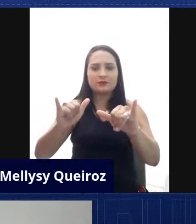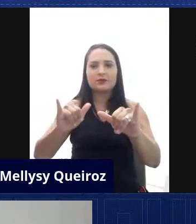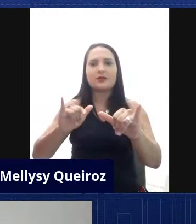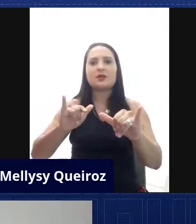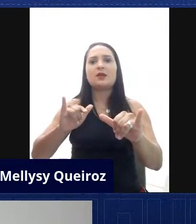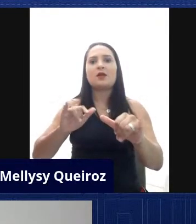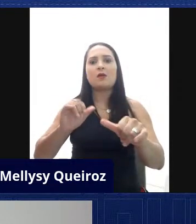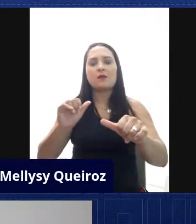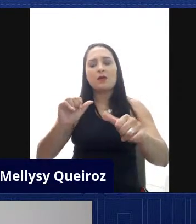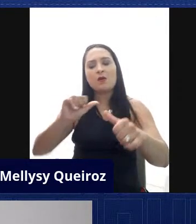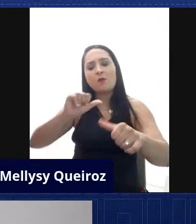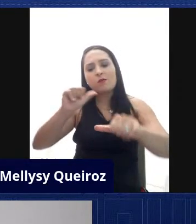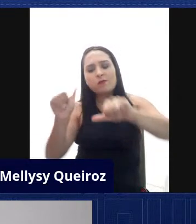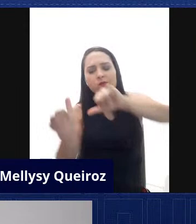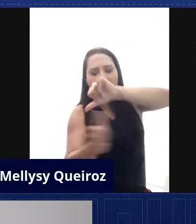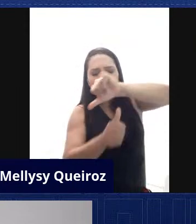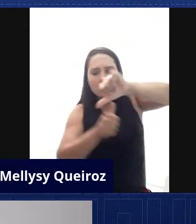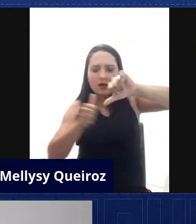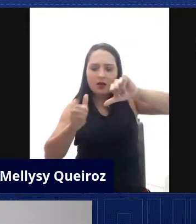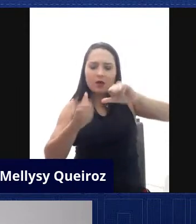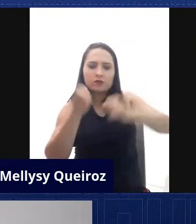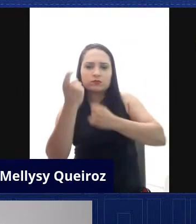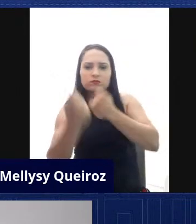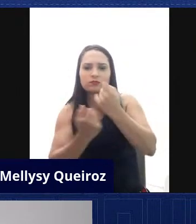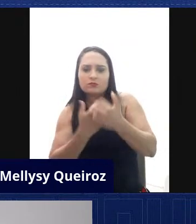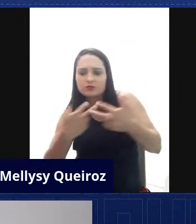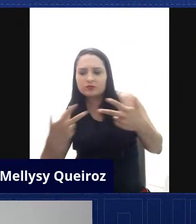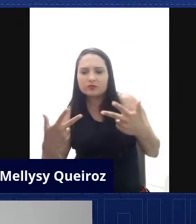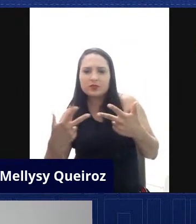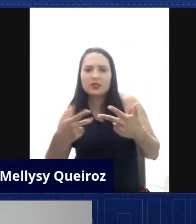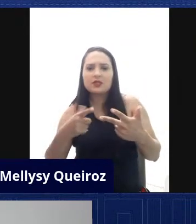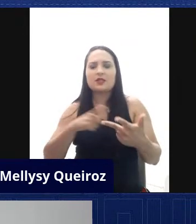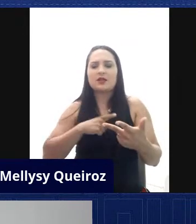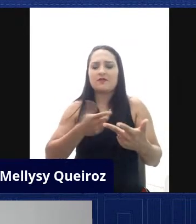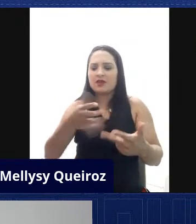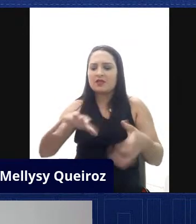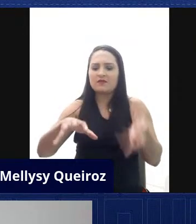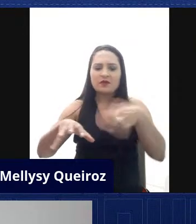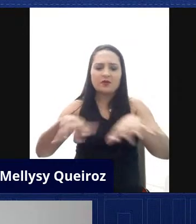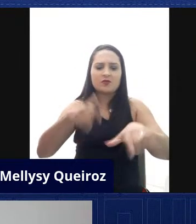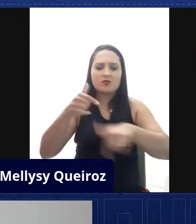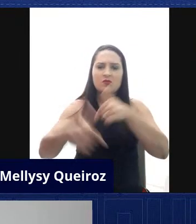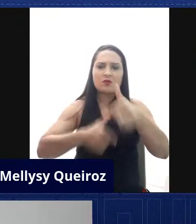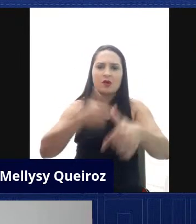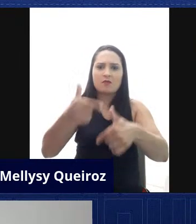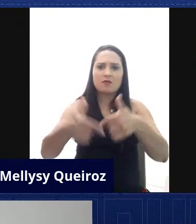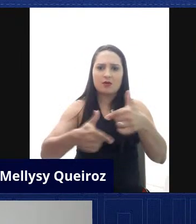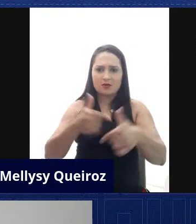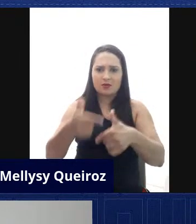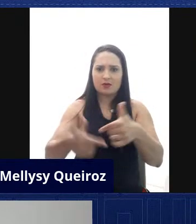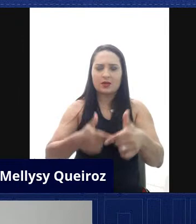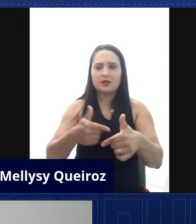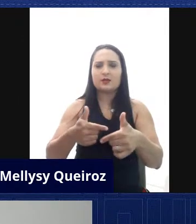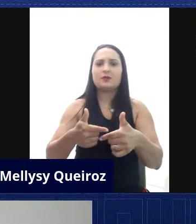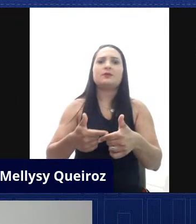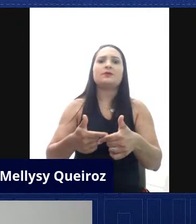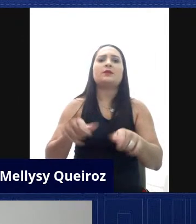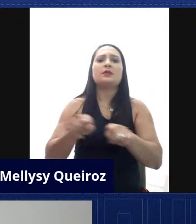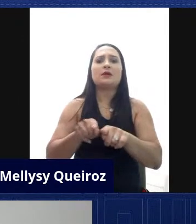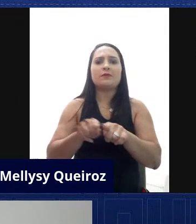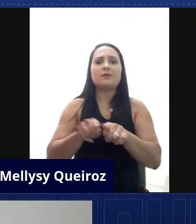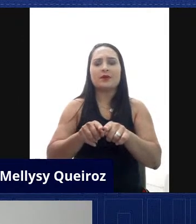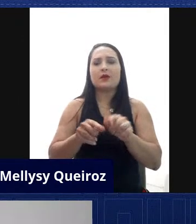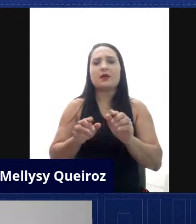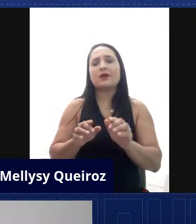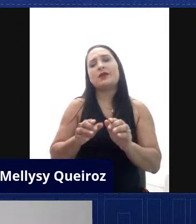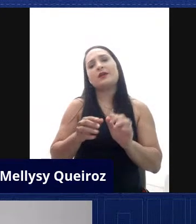relaborada, ela veio com muita força sobre a divisão do trabalho injusta, mas ela também veio sobre a questão da violência, e ela está no